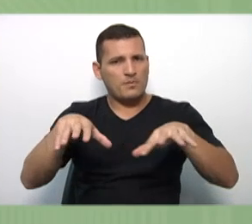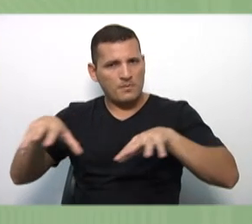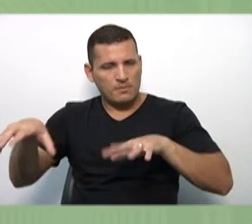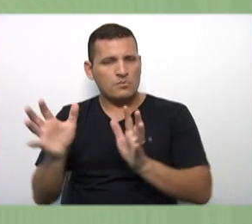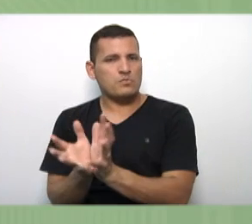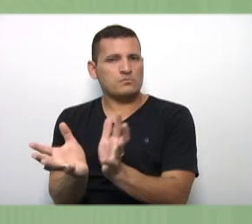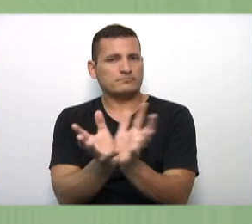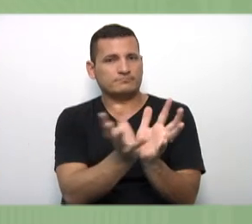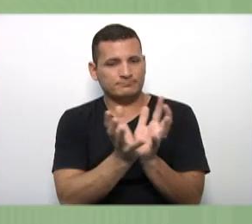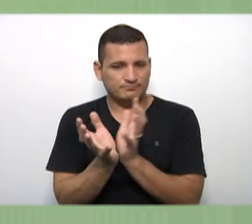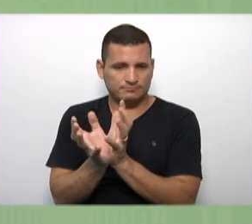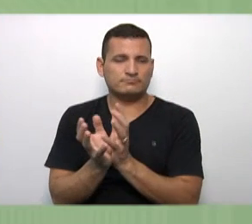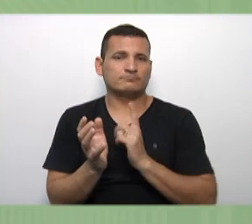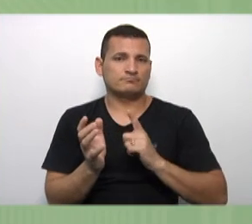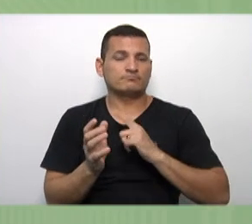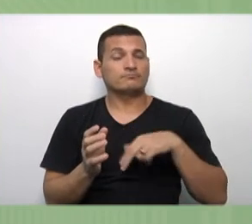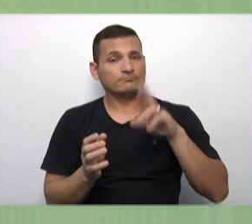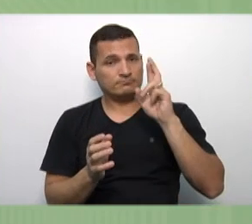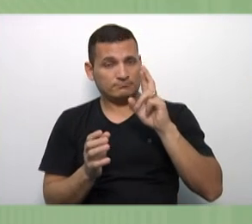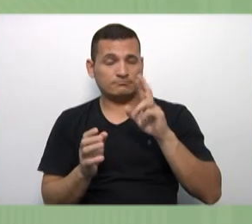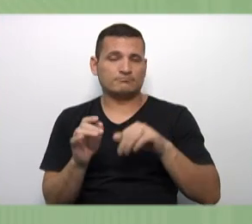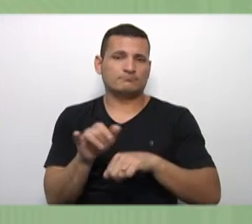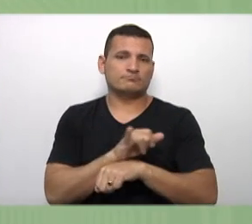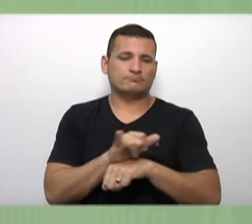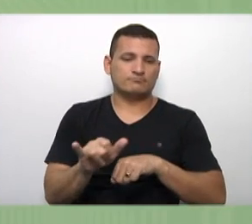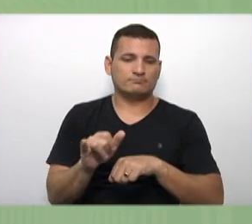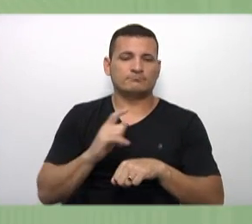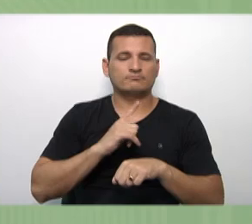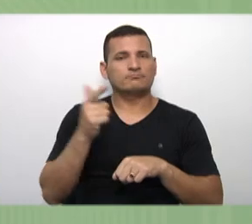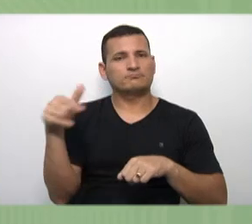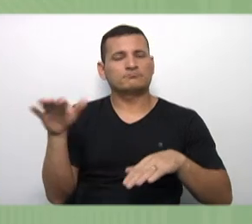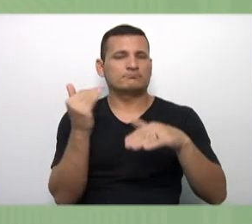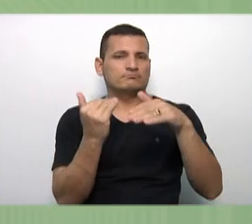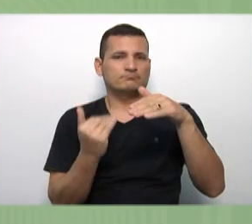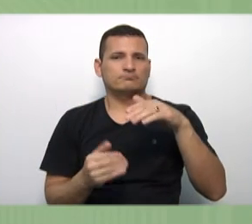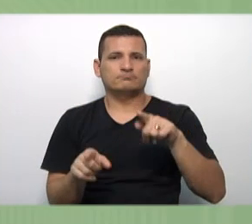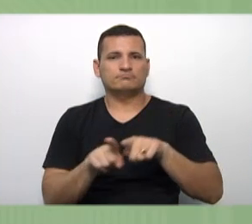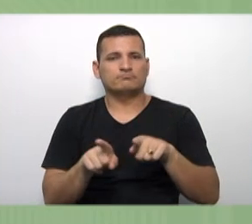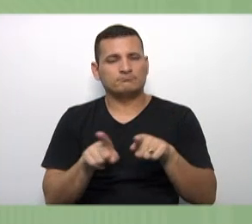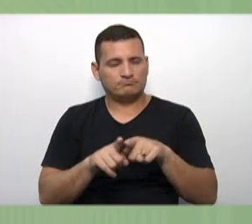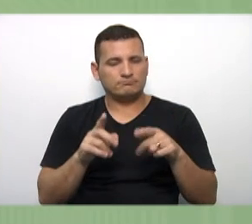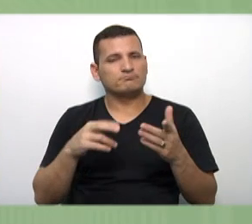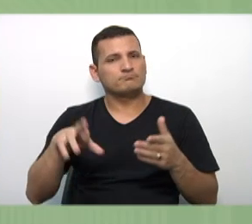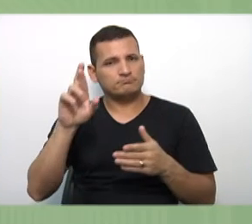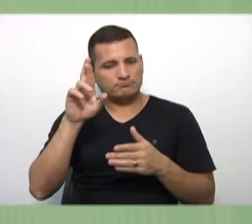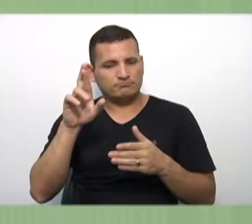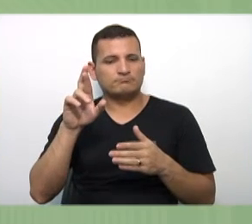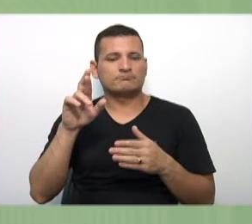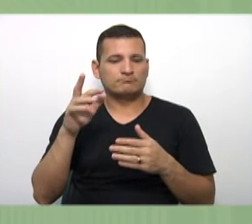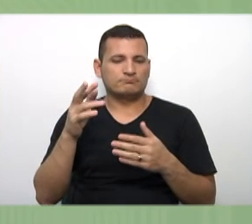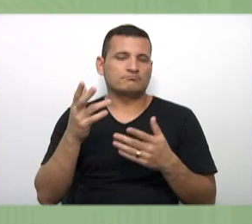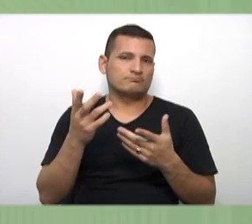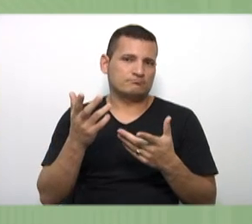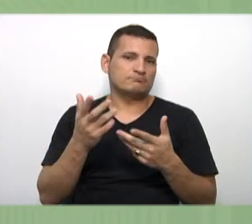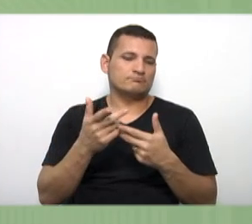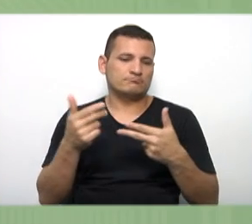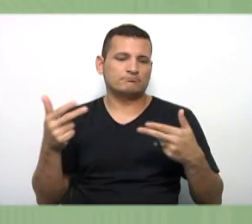mas na parte estratégica, e nós temos os outros níveis também tomando decisões em relação